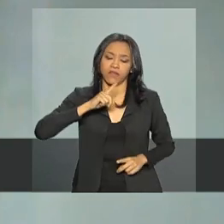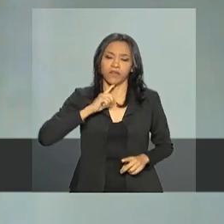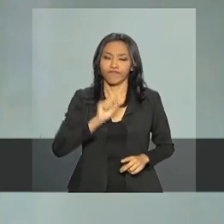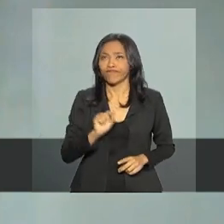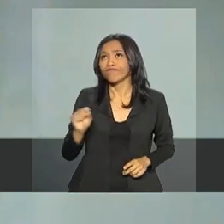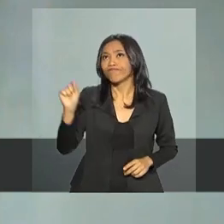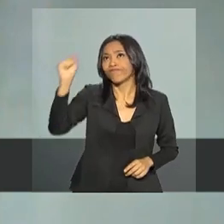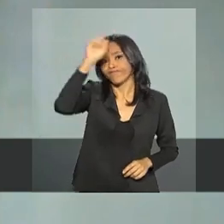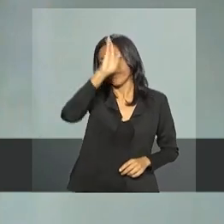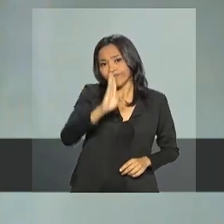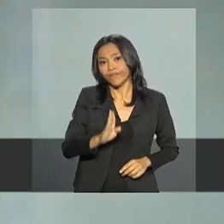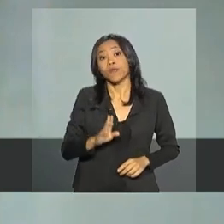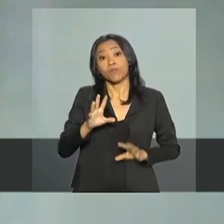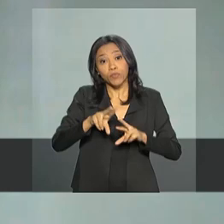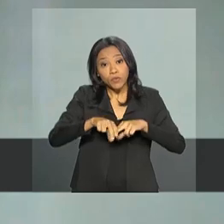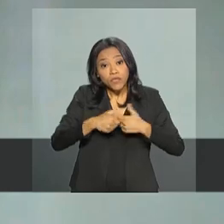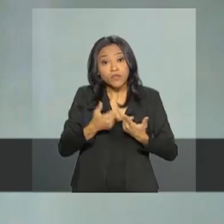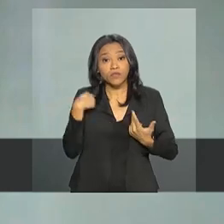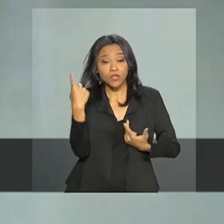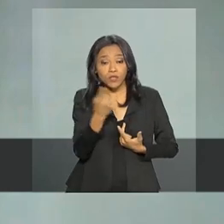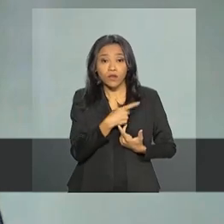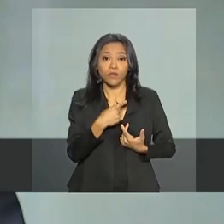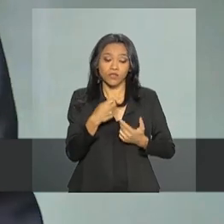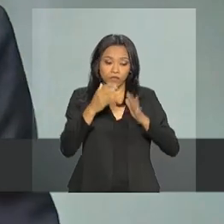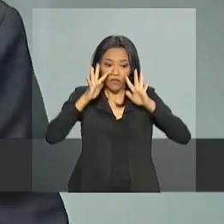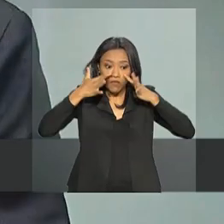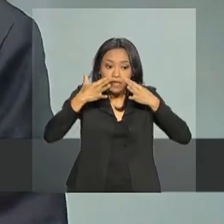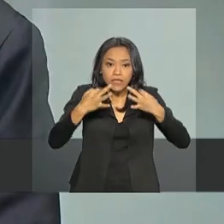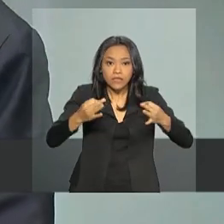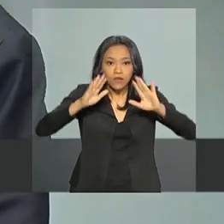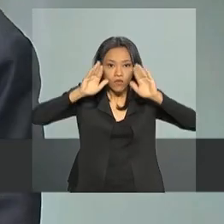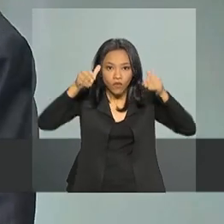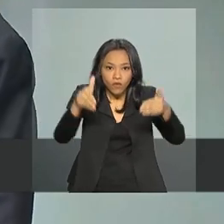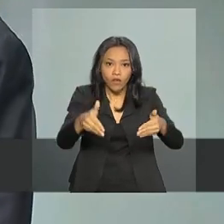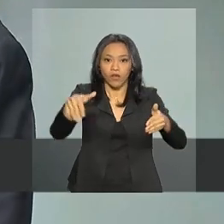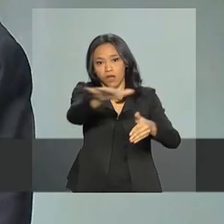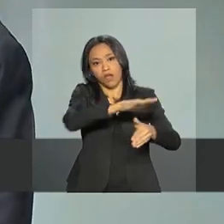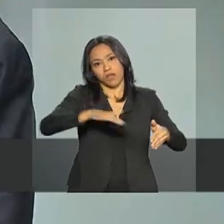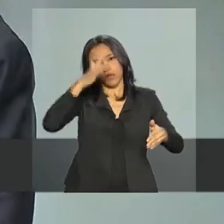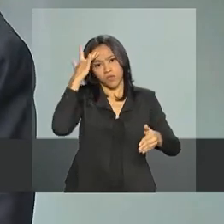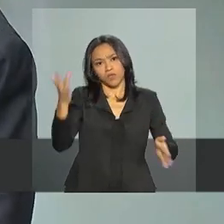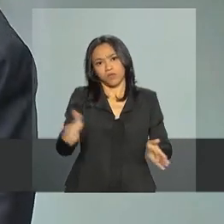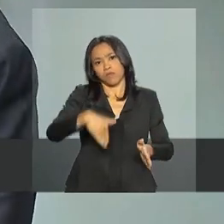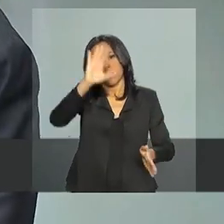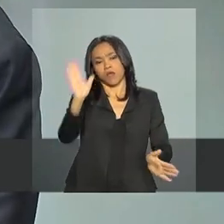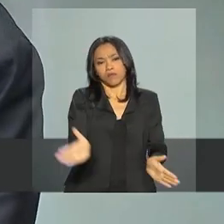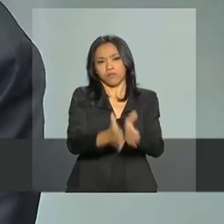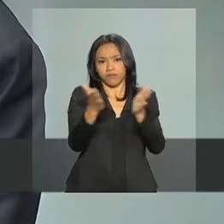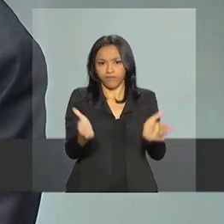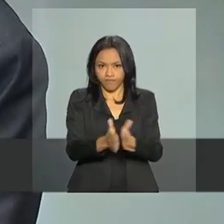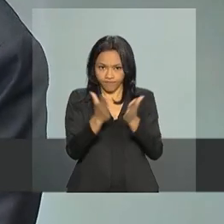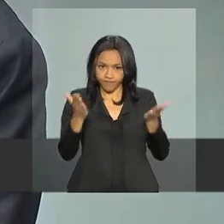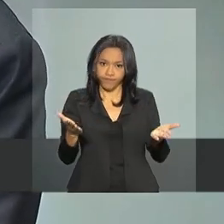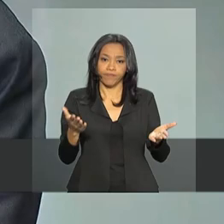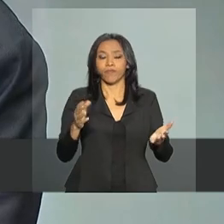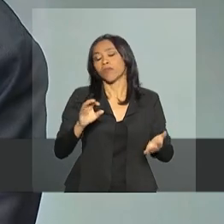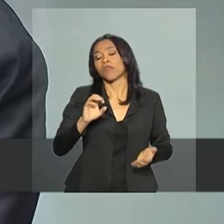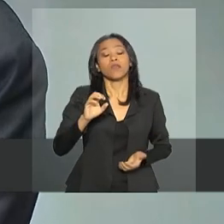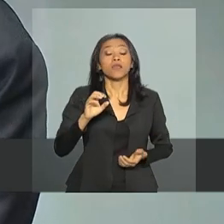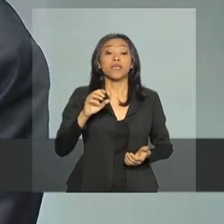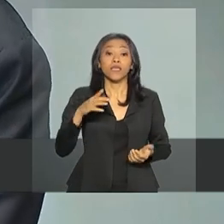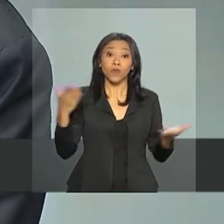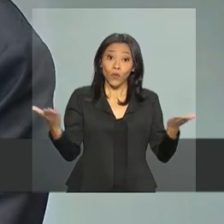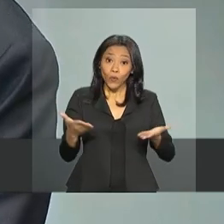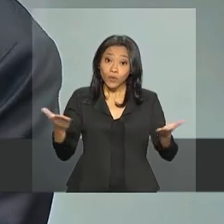voltar os olhos para eles, não apenas, digo eu, no plano assistencial ou no plano em que se busca a